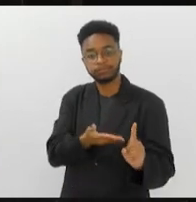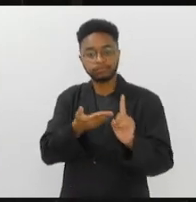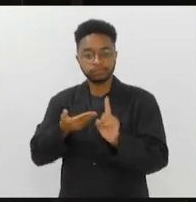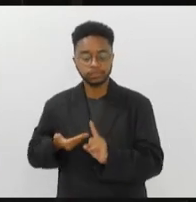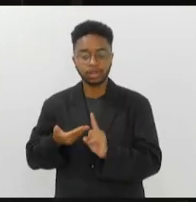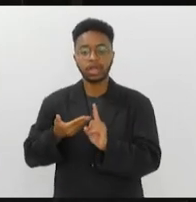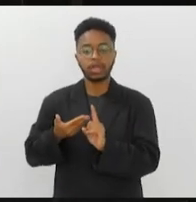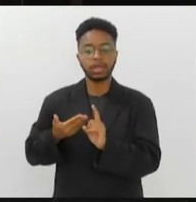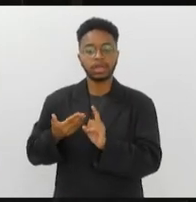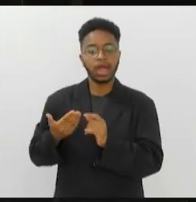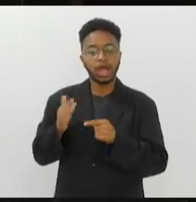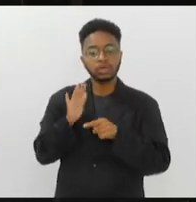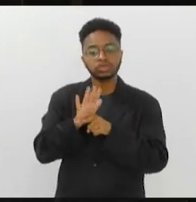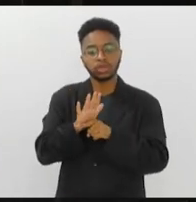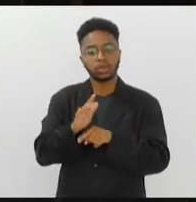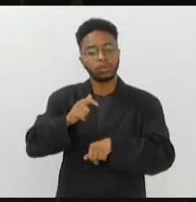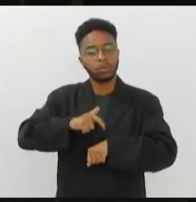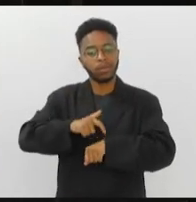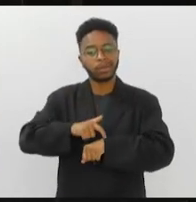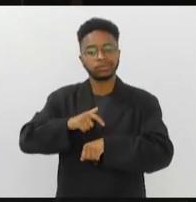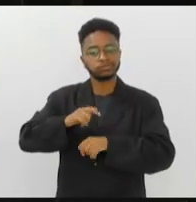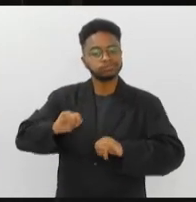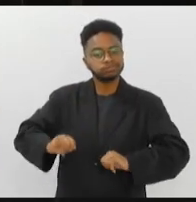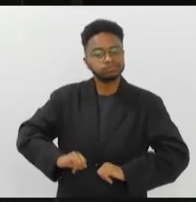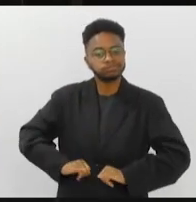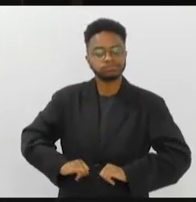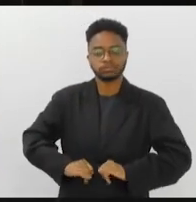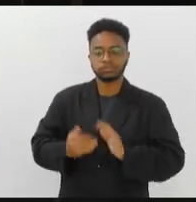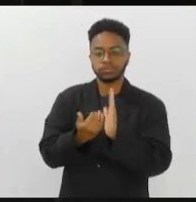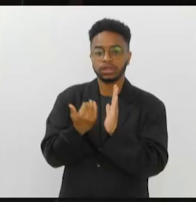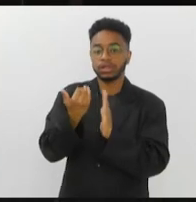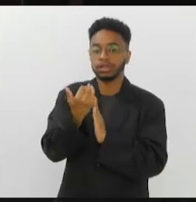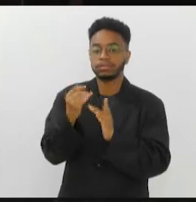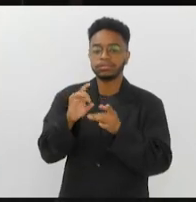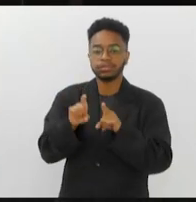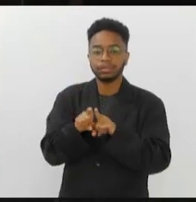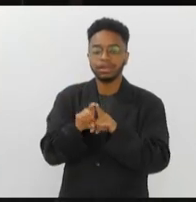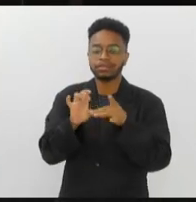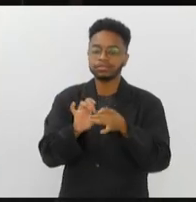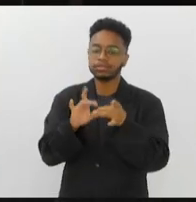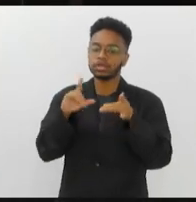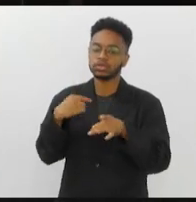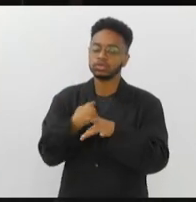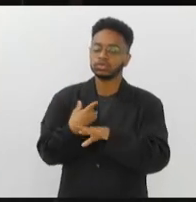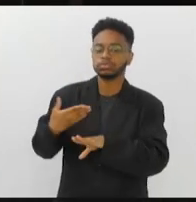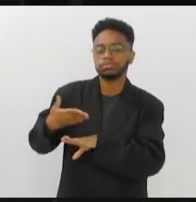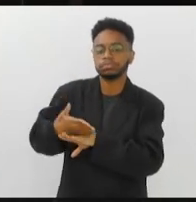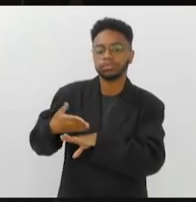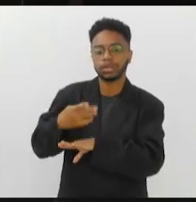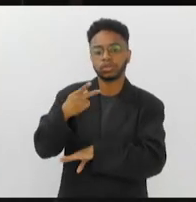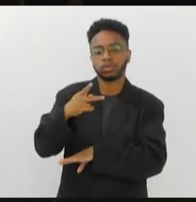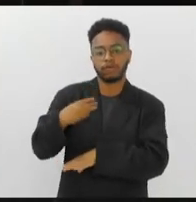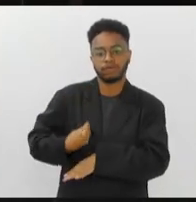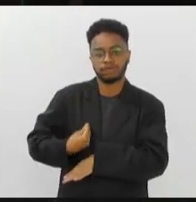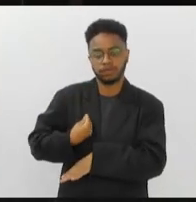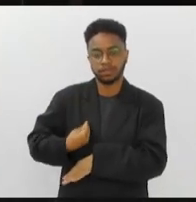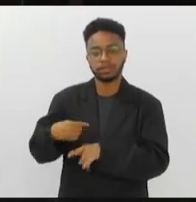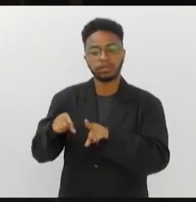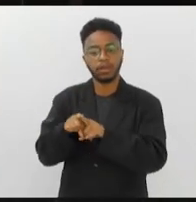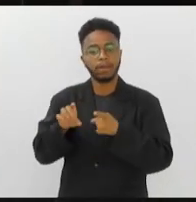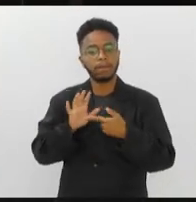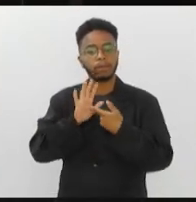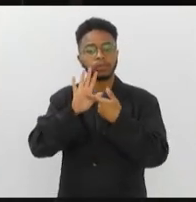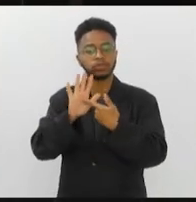momentos de intenso sofrimento e nos permite fazer parte de suas jornadas, reforçando diariamente a quem